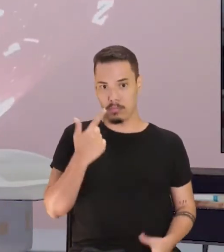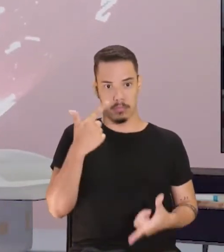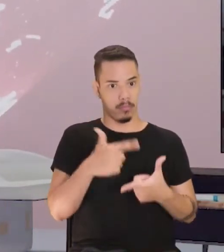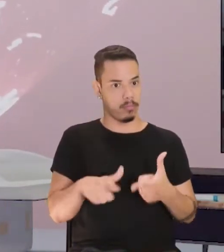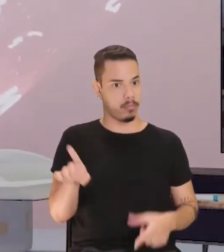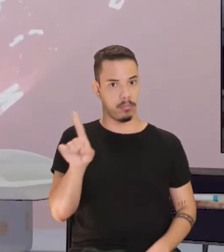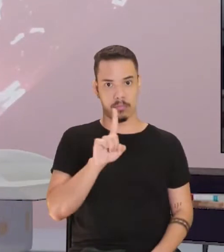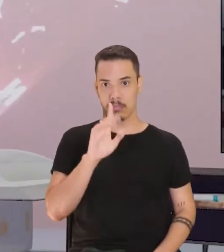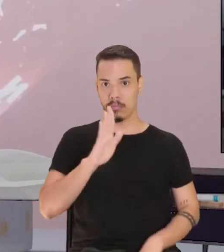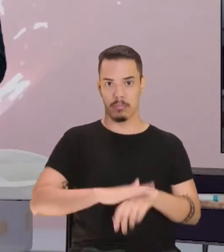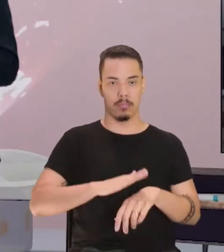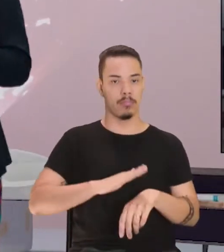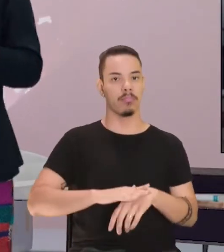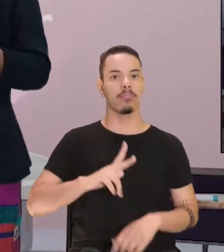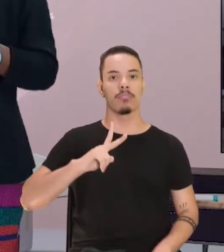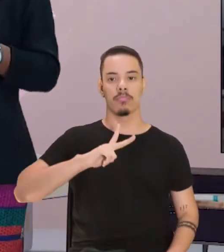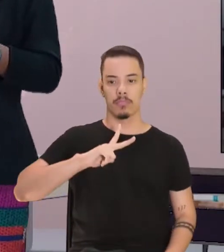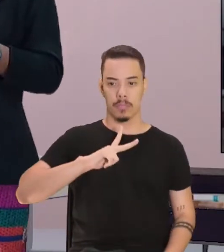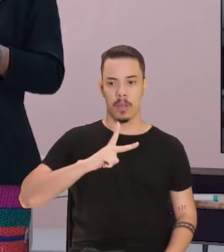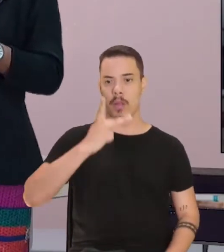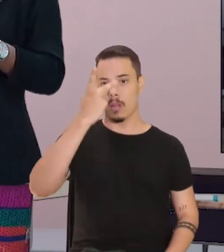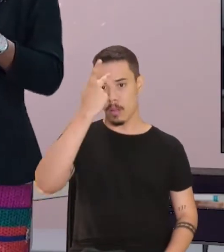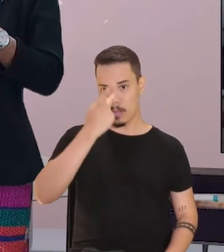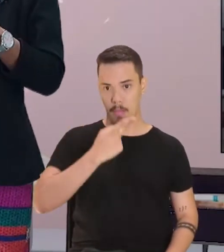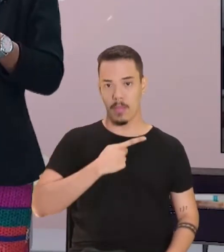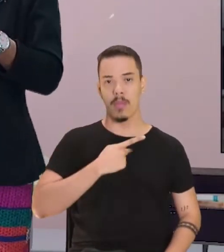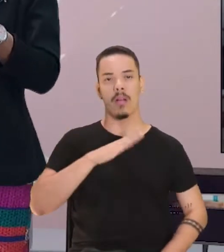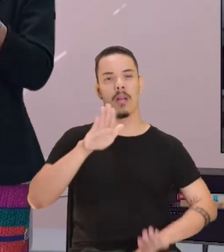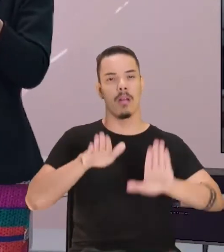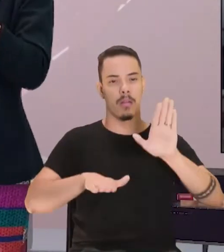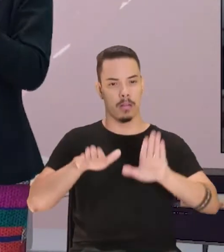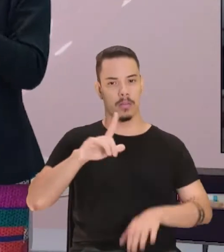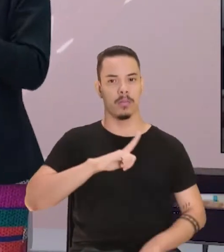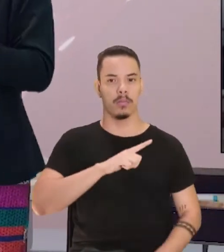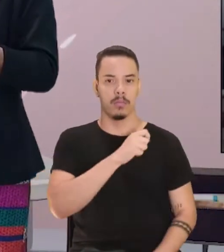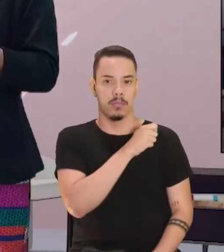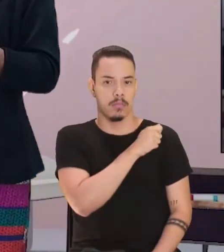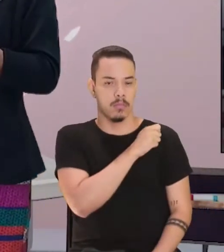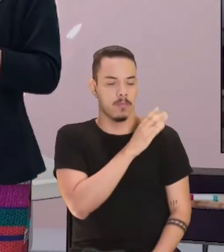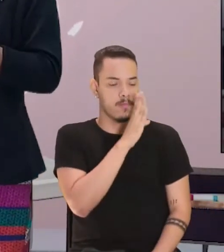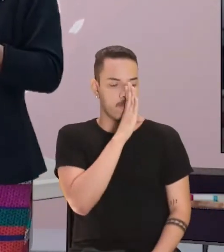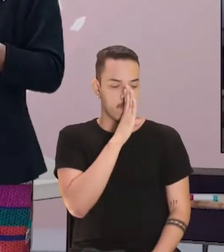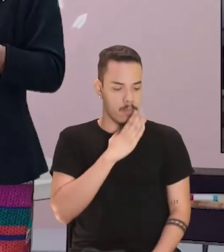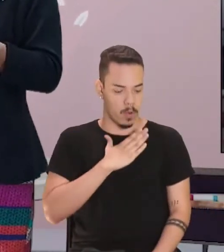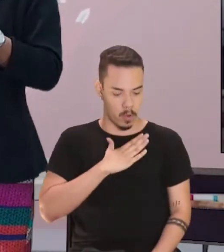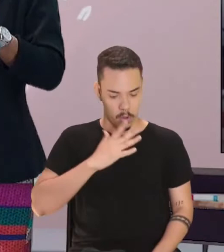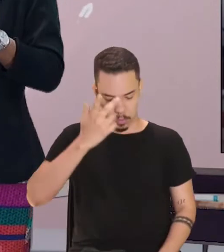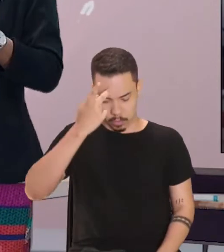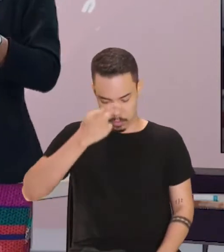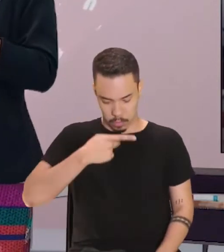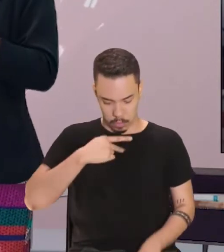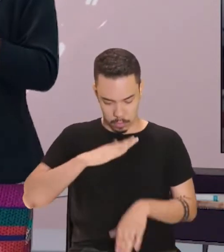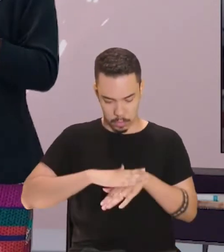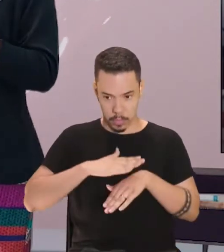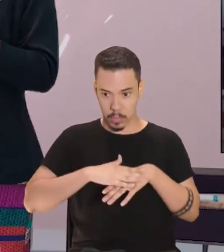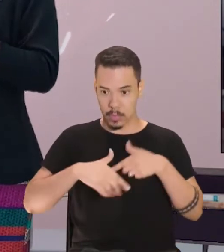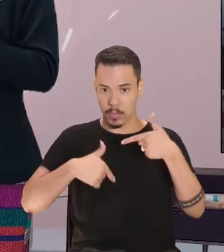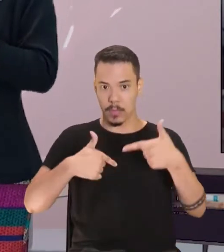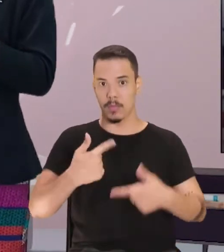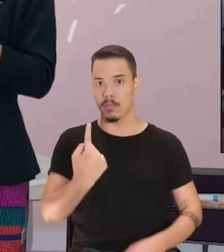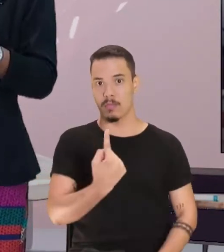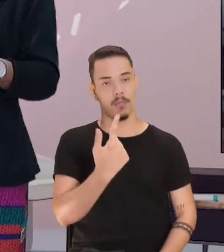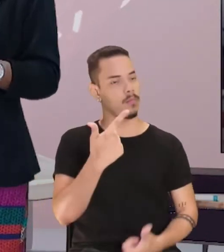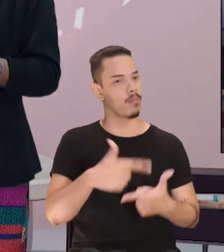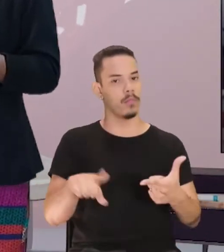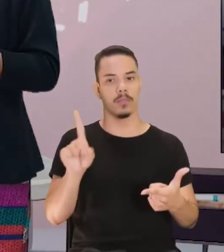Madinha? Nem um pouco. Tá certo. Eu sei, às vezes nós temos alunos, né, ali bem que gostam de fazer atividade sozinhos,